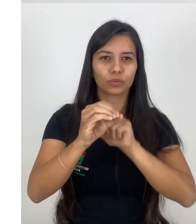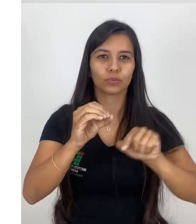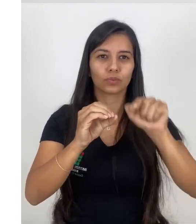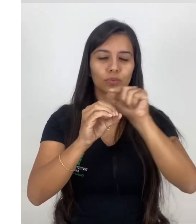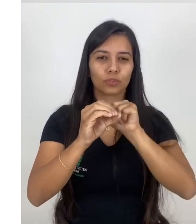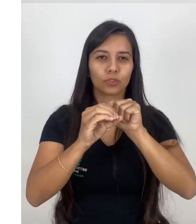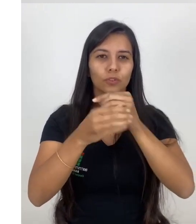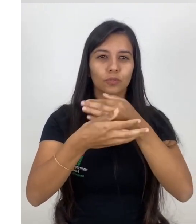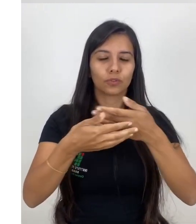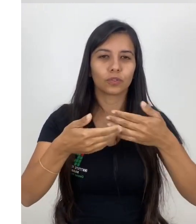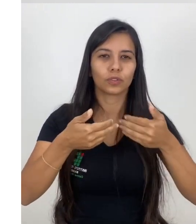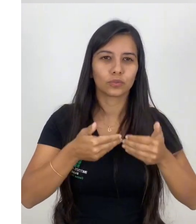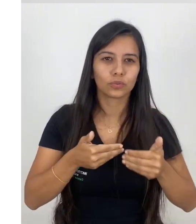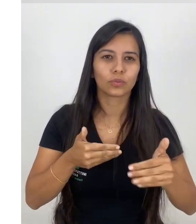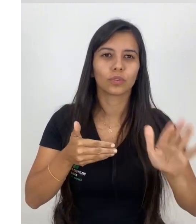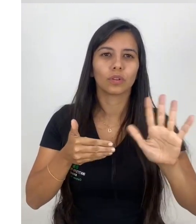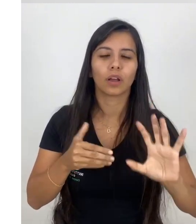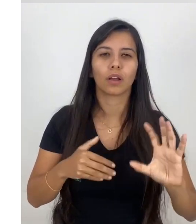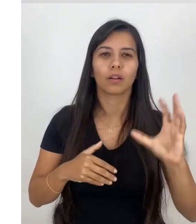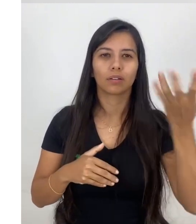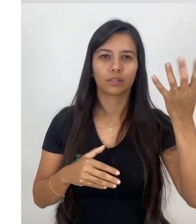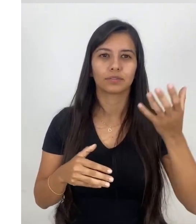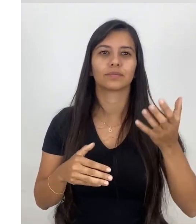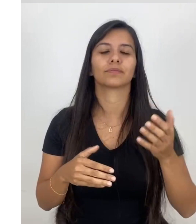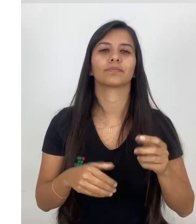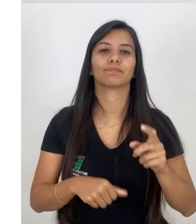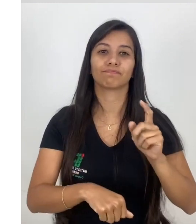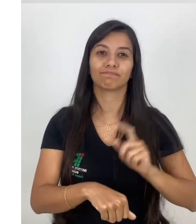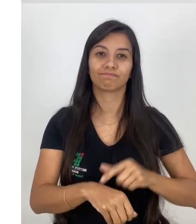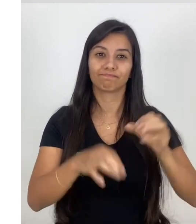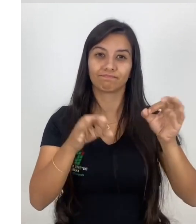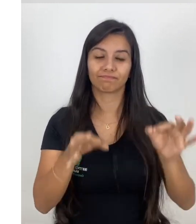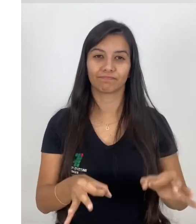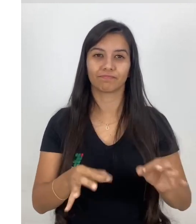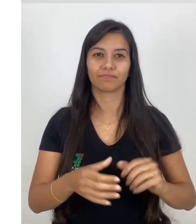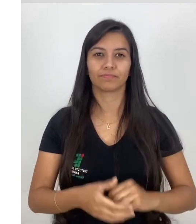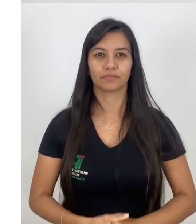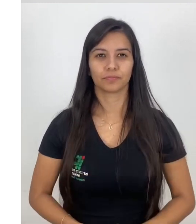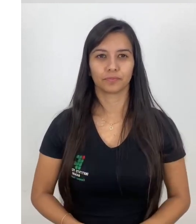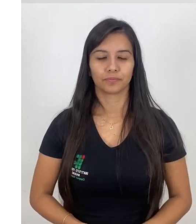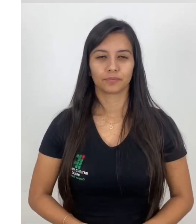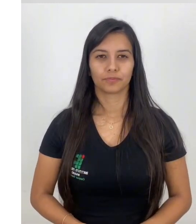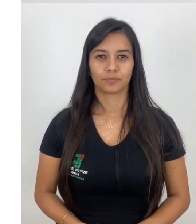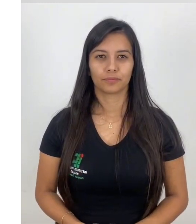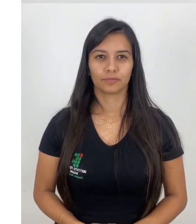das fibras do fuso, tudo isso acontece aqui nesse momento, tá?